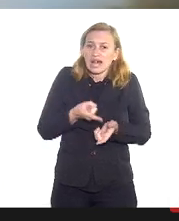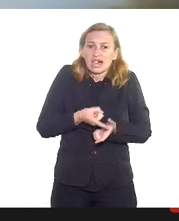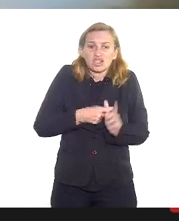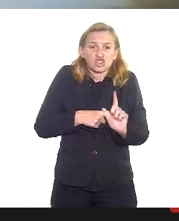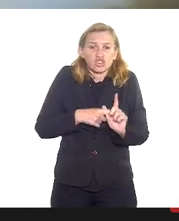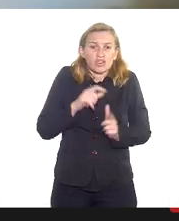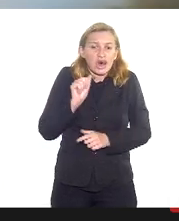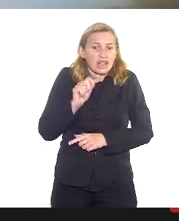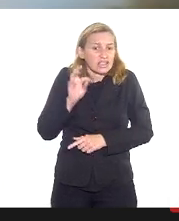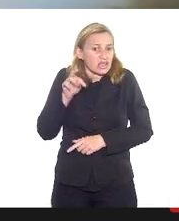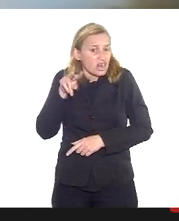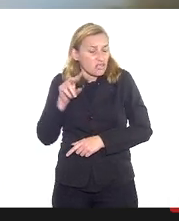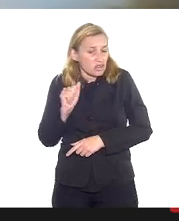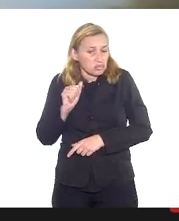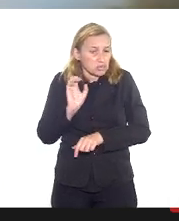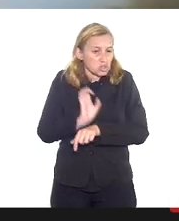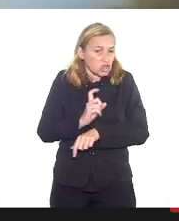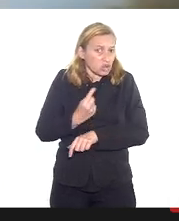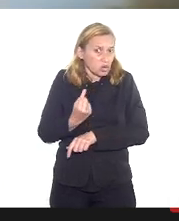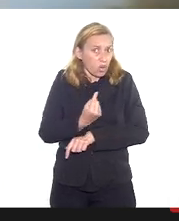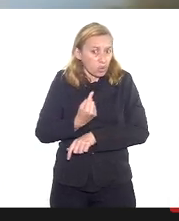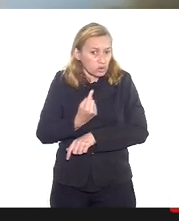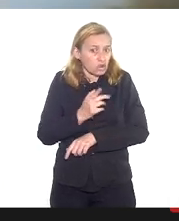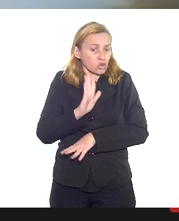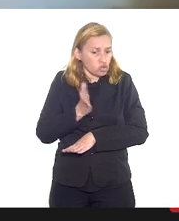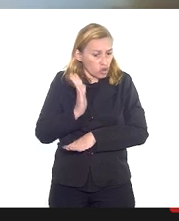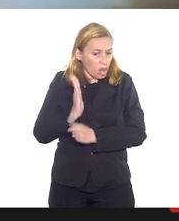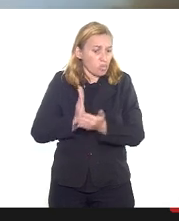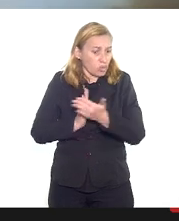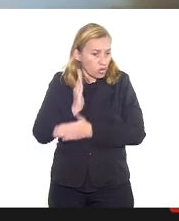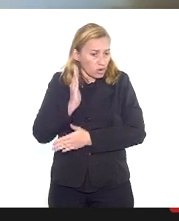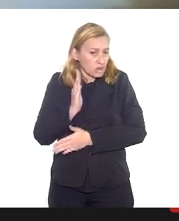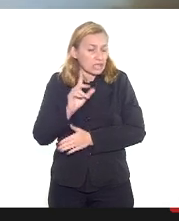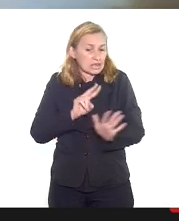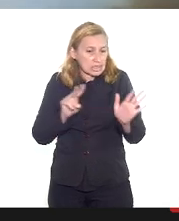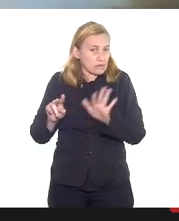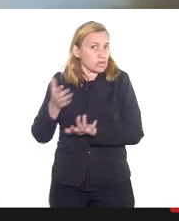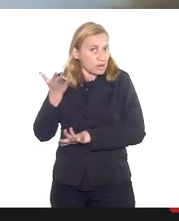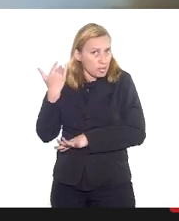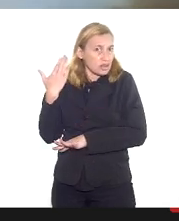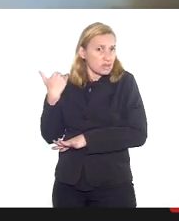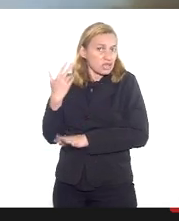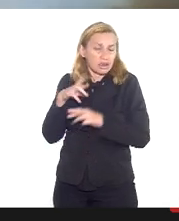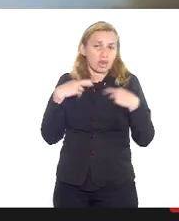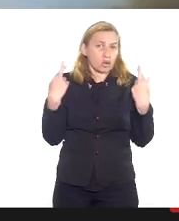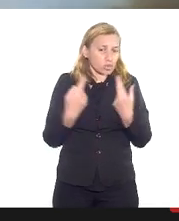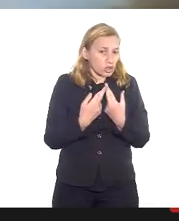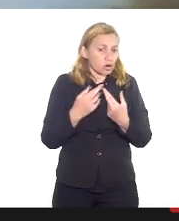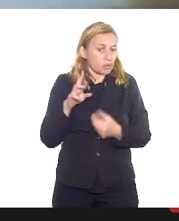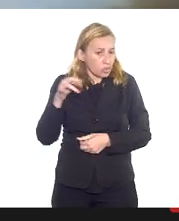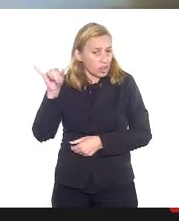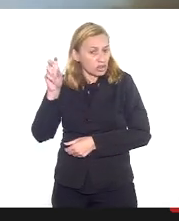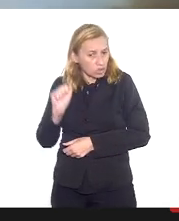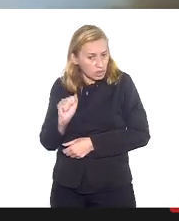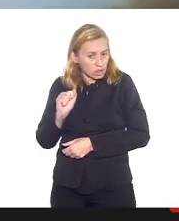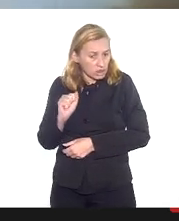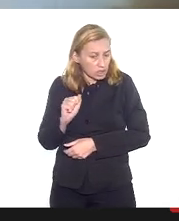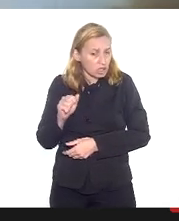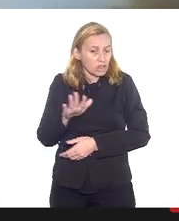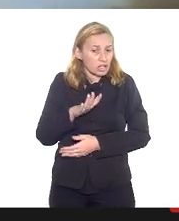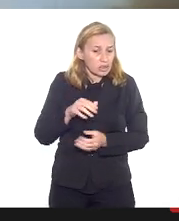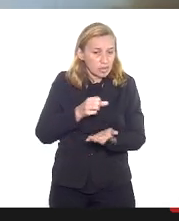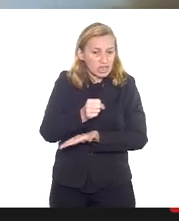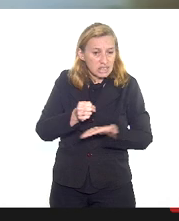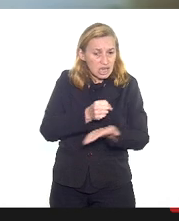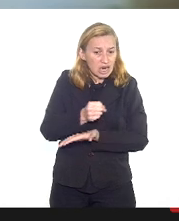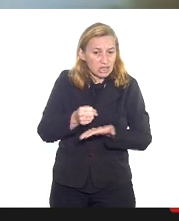ativa do nosso Estado, e eu já aprovei na semana passada uma reunião com a Procuradoria, baseada nos